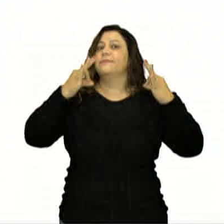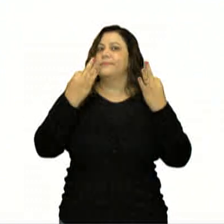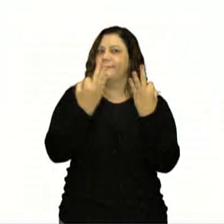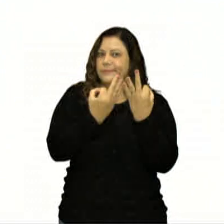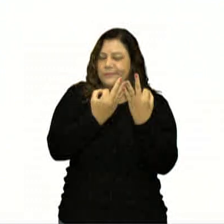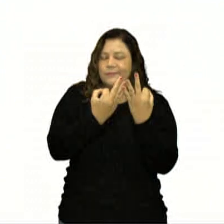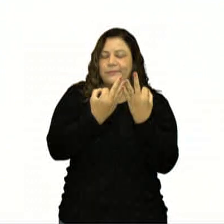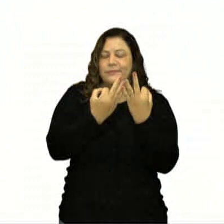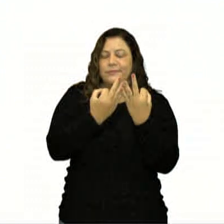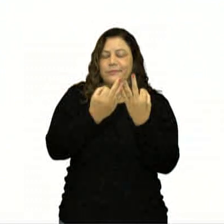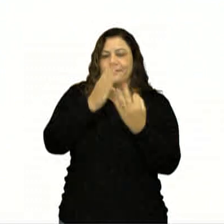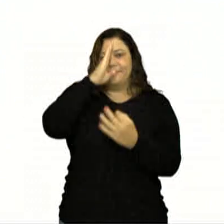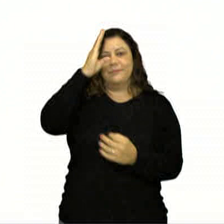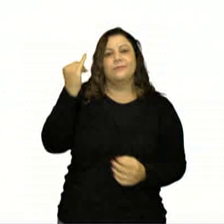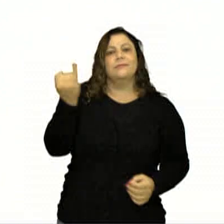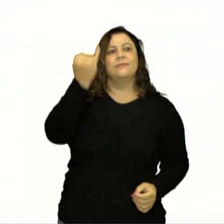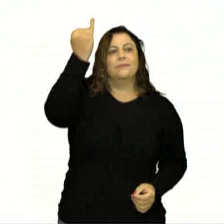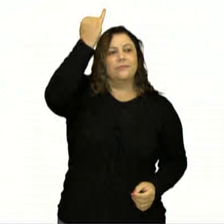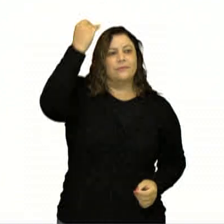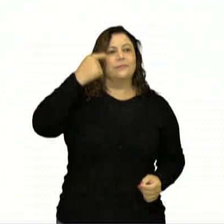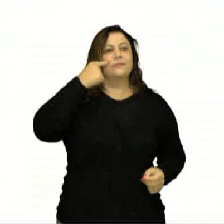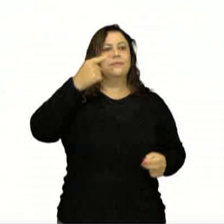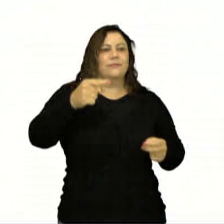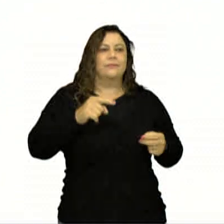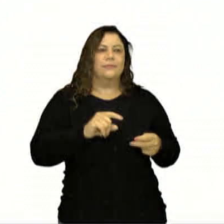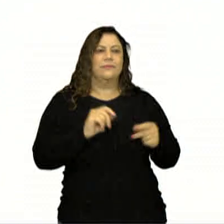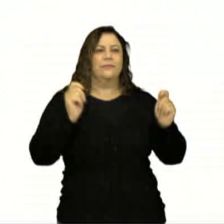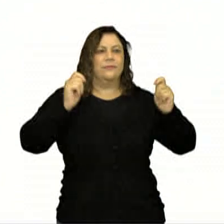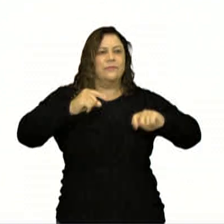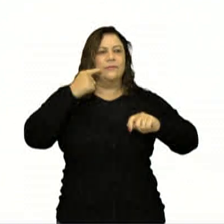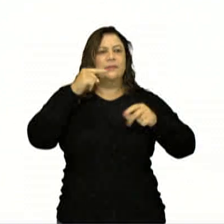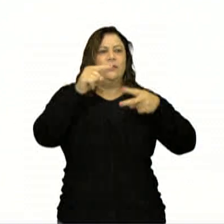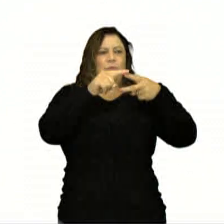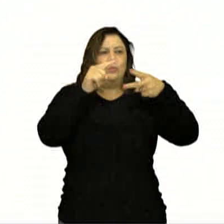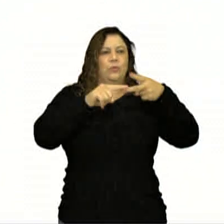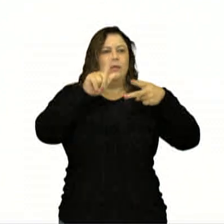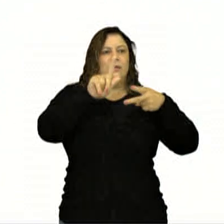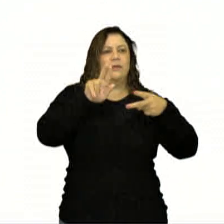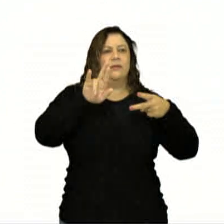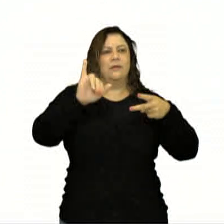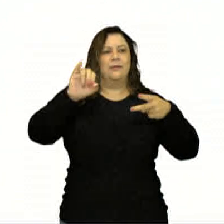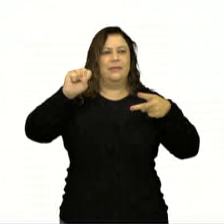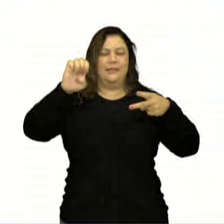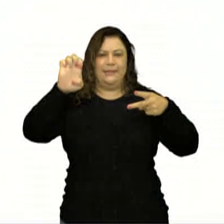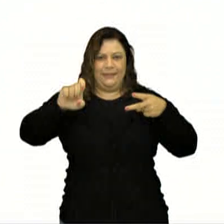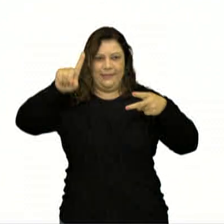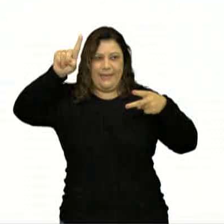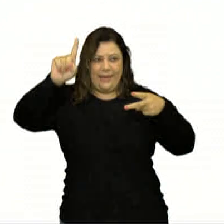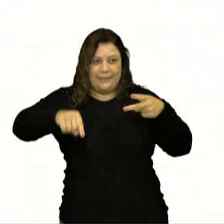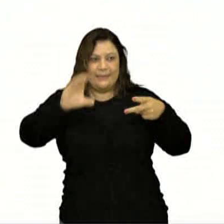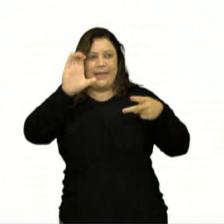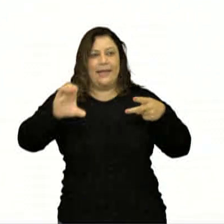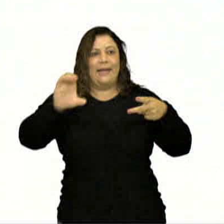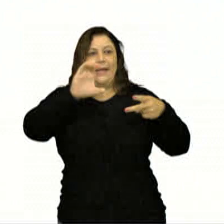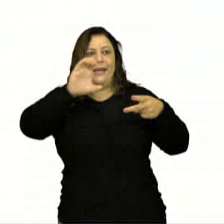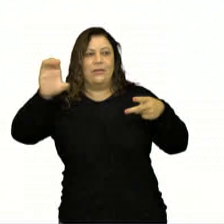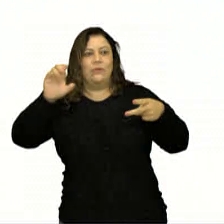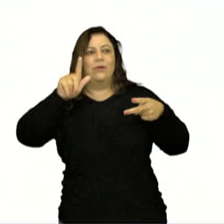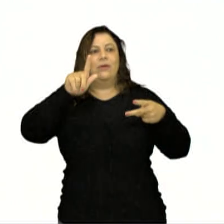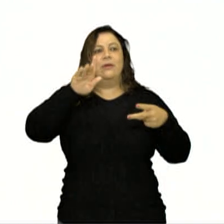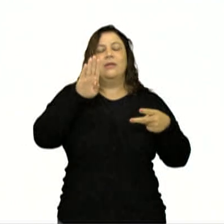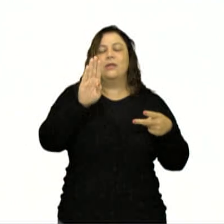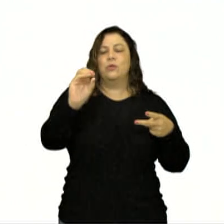Opuseram duas grandes famílias, a dos Guisé, católica, e a dos Bourbon, protestantes, e resultaram em episódios sangrentos,